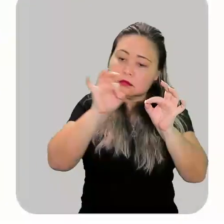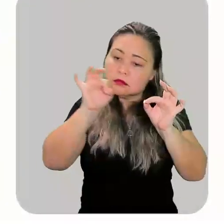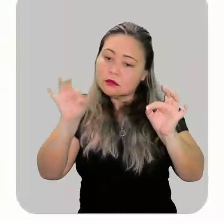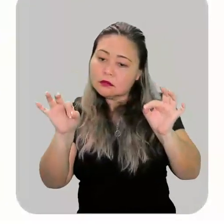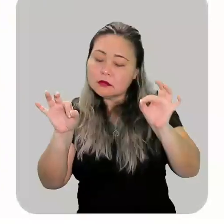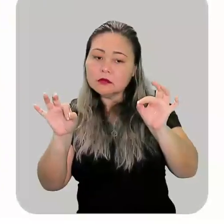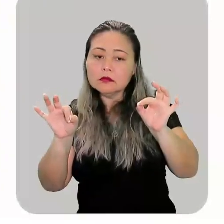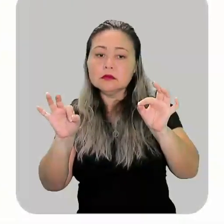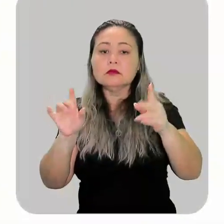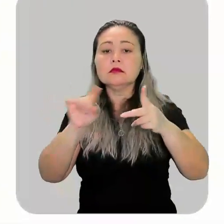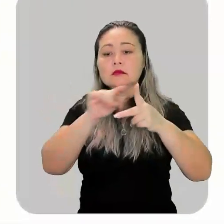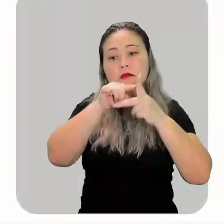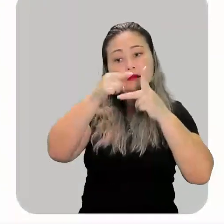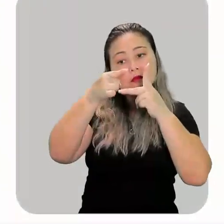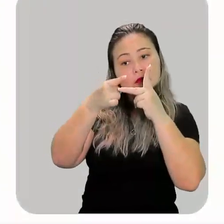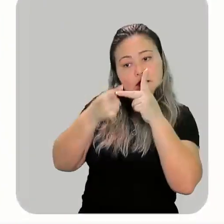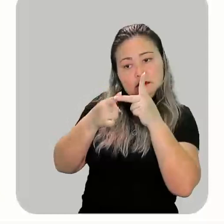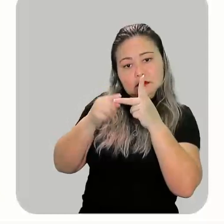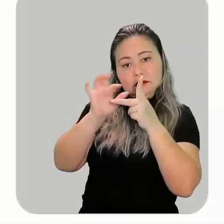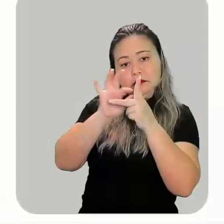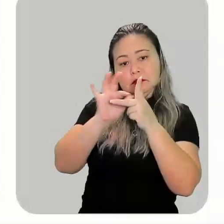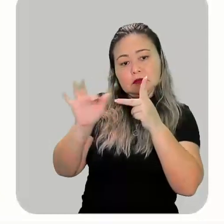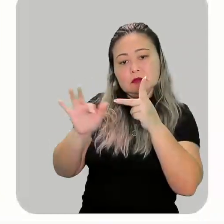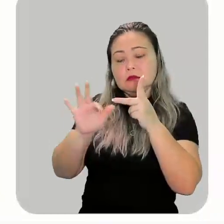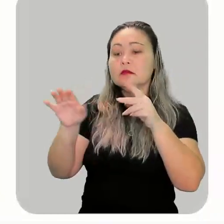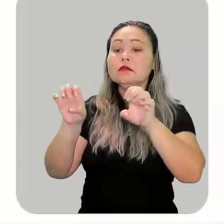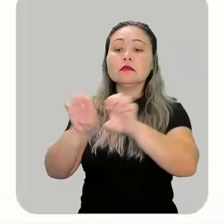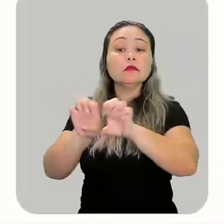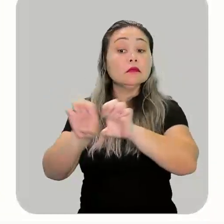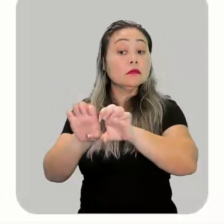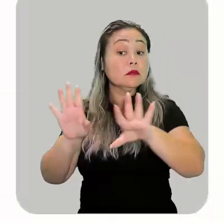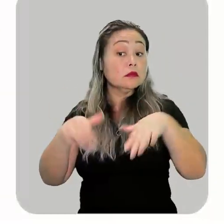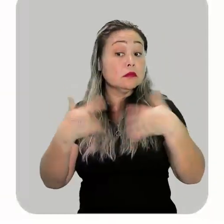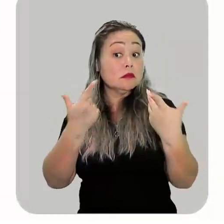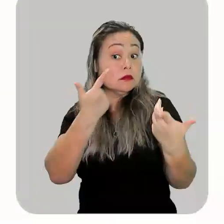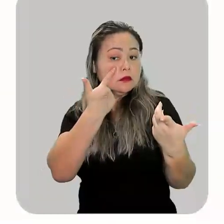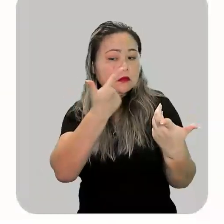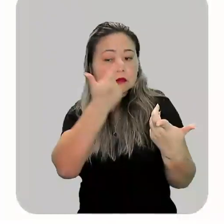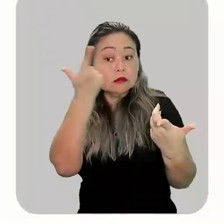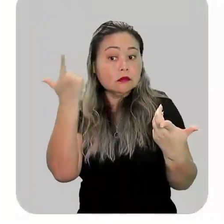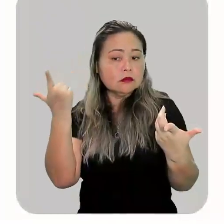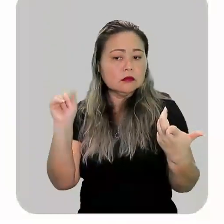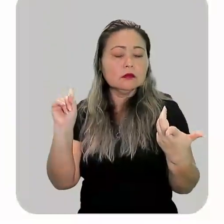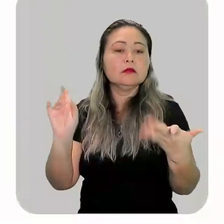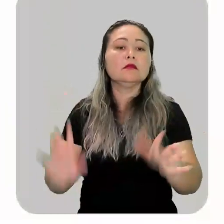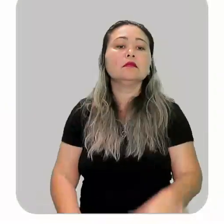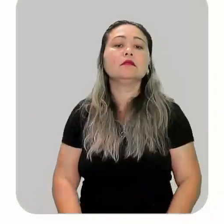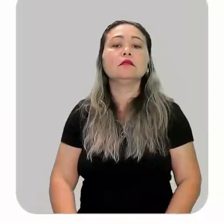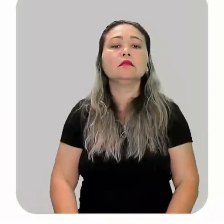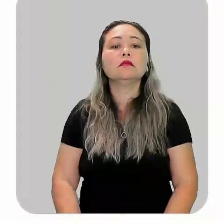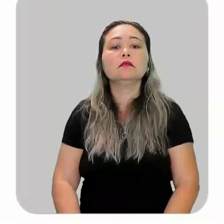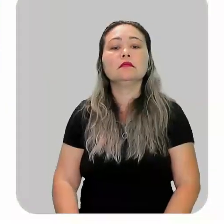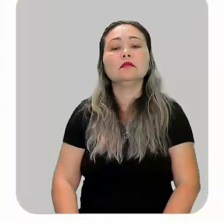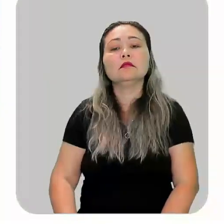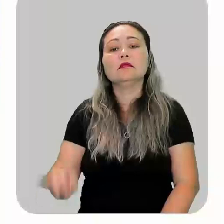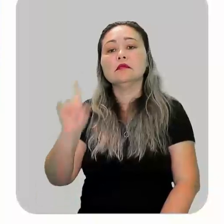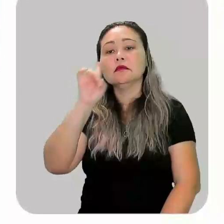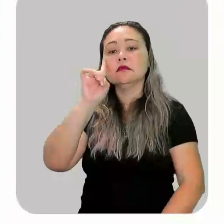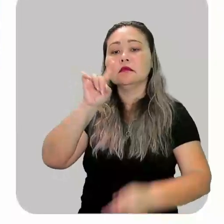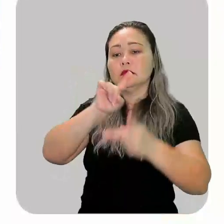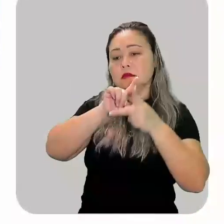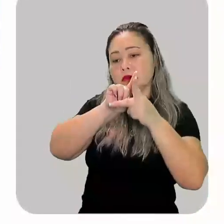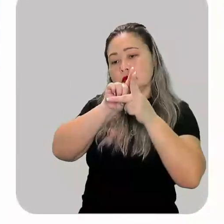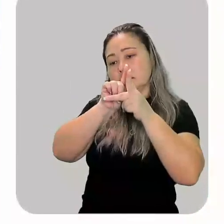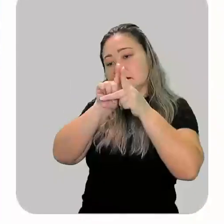reta, coeficiente angular de uma reta e as equações. Vamos ver. Lembrando. A